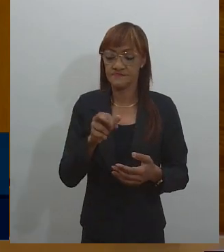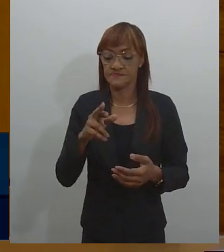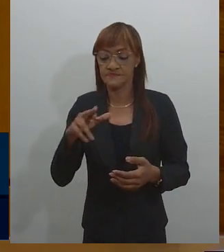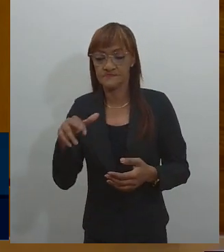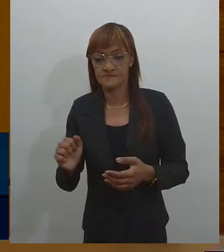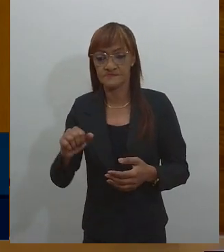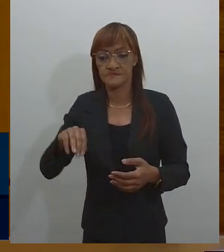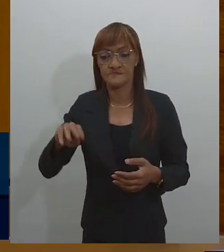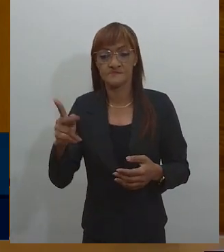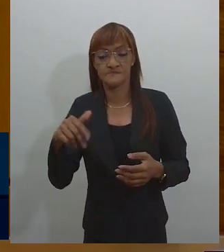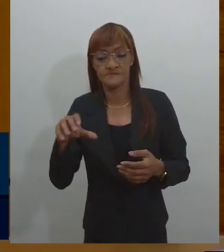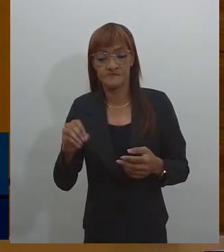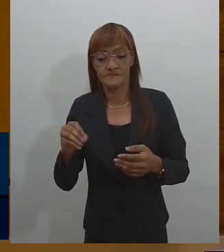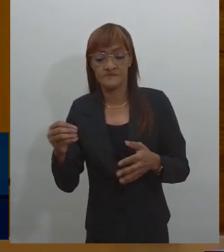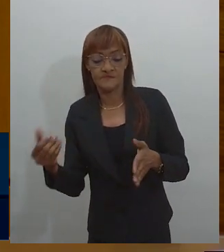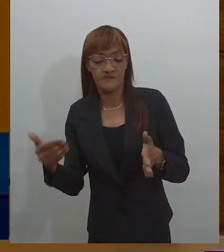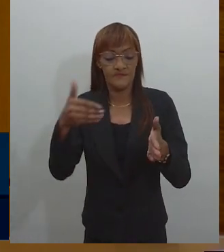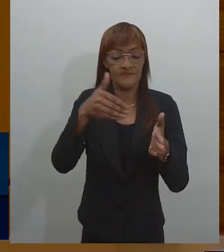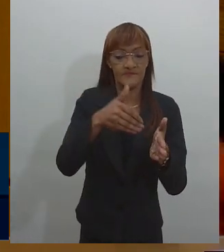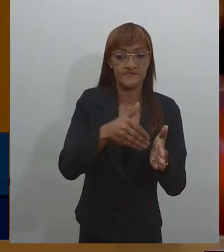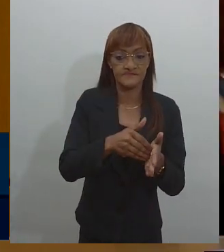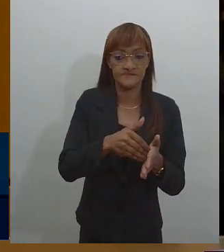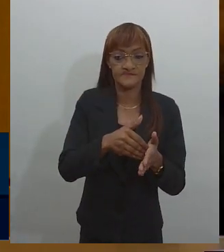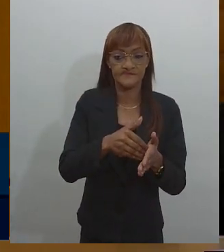Nossa Senhora das Dores, a pista não foi concluída.